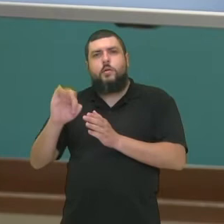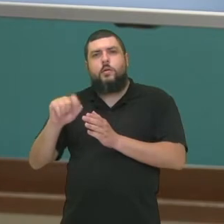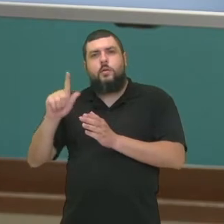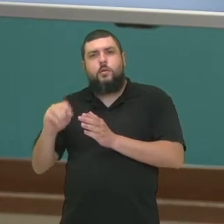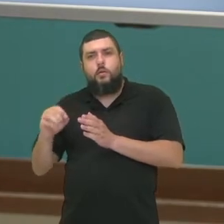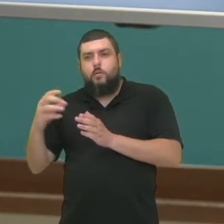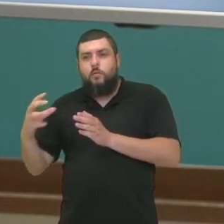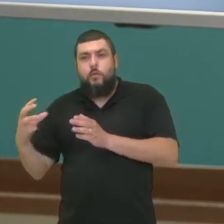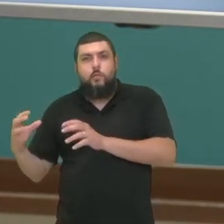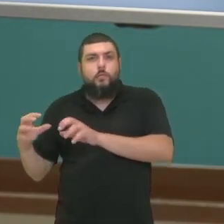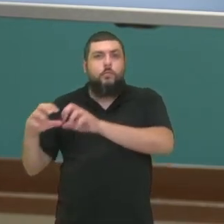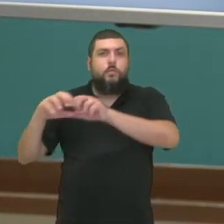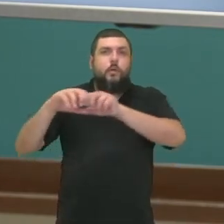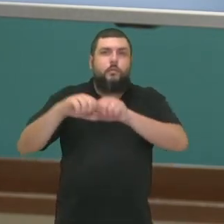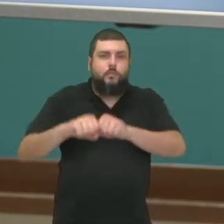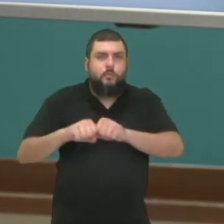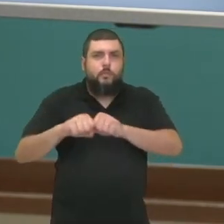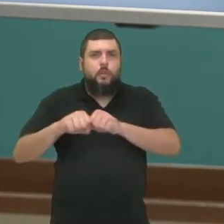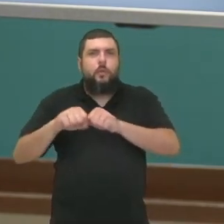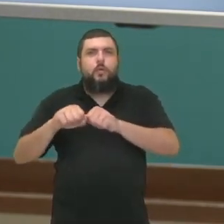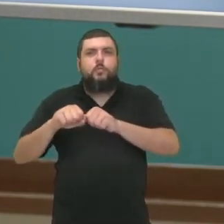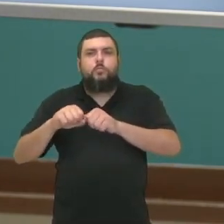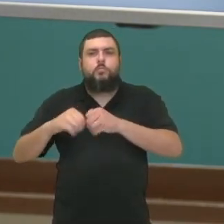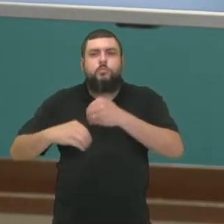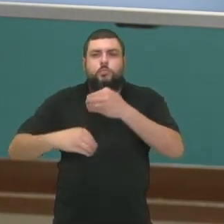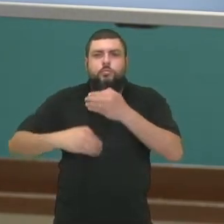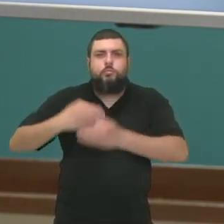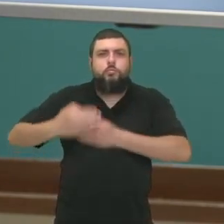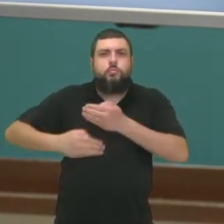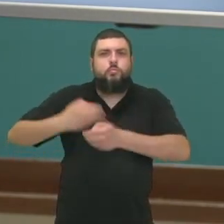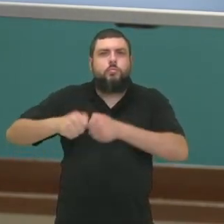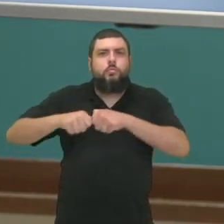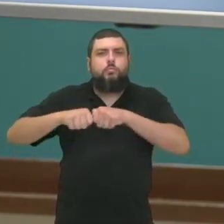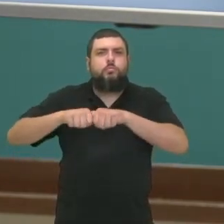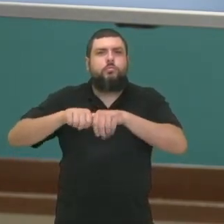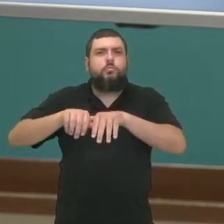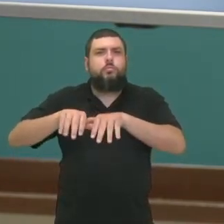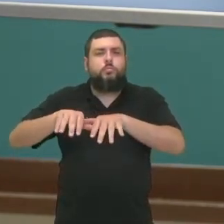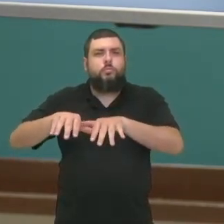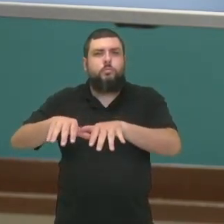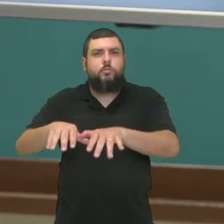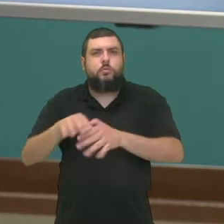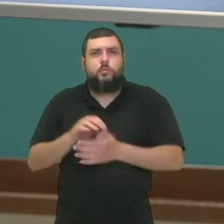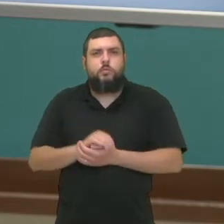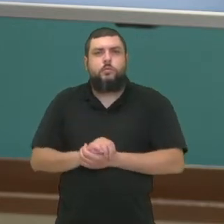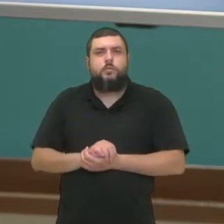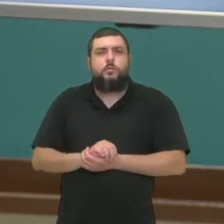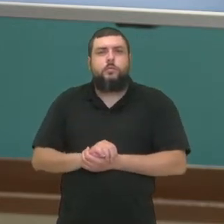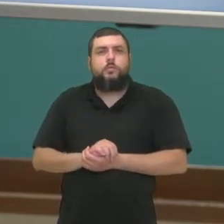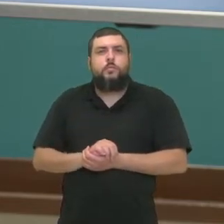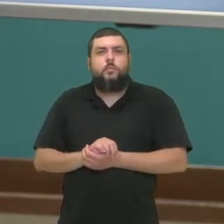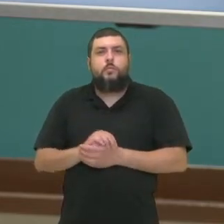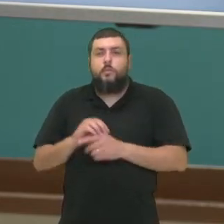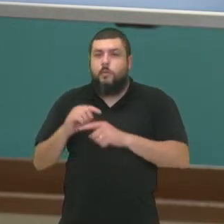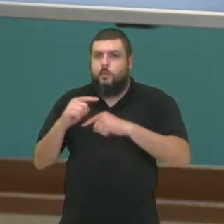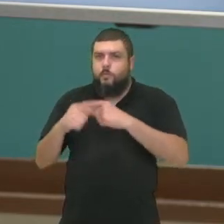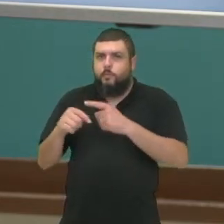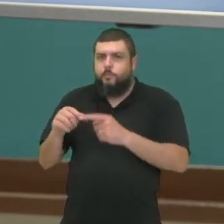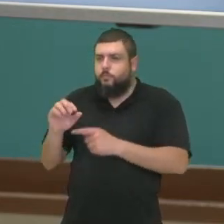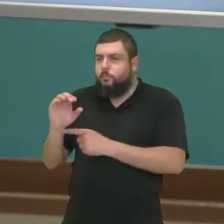do norte da África, tomou vida própria, como diz o outro. Chegou a dominar todo, praticamente, fazendo